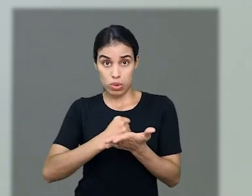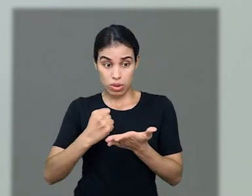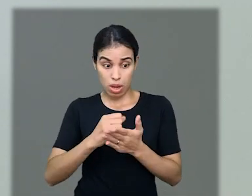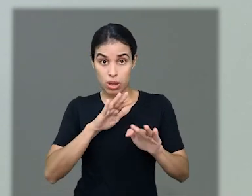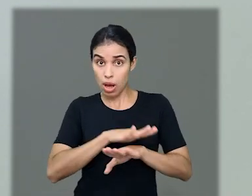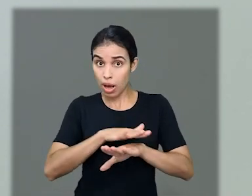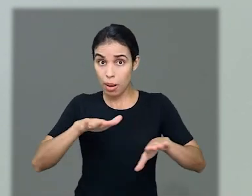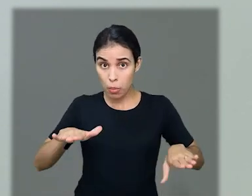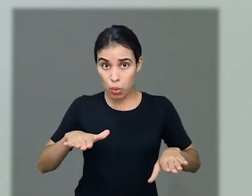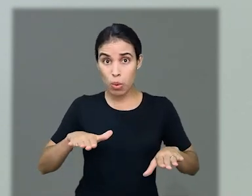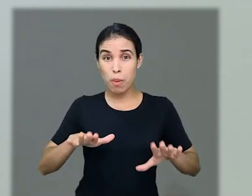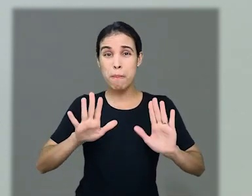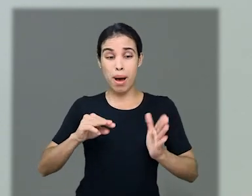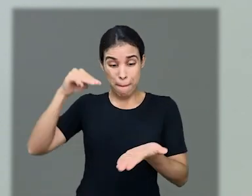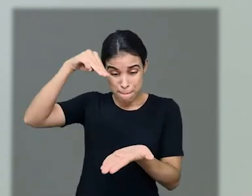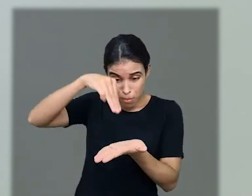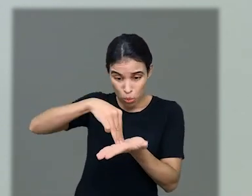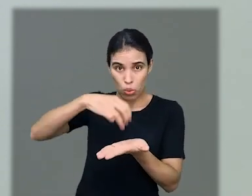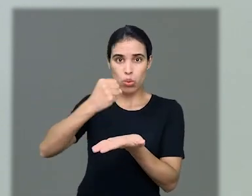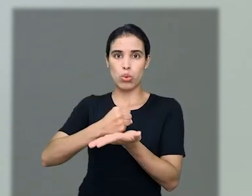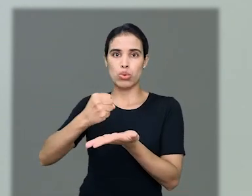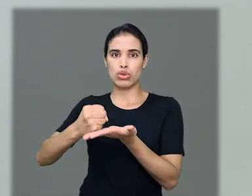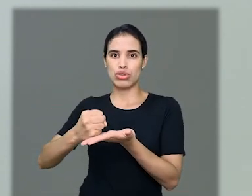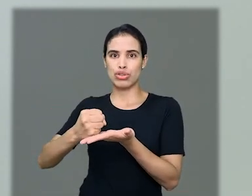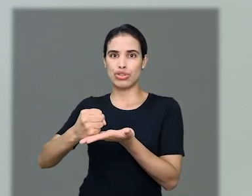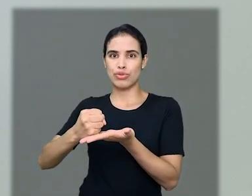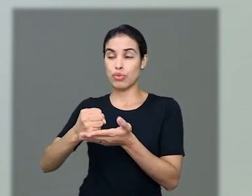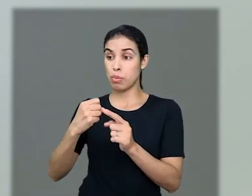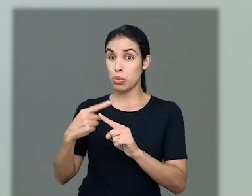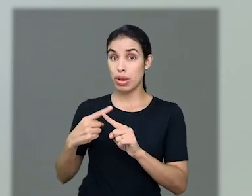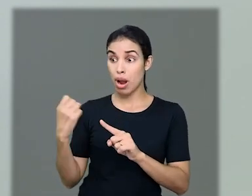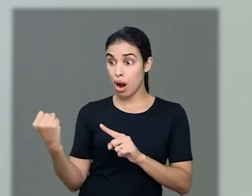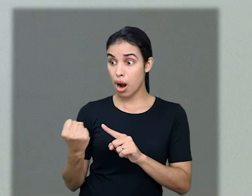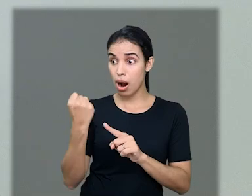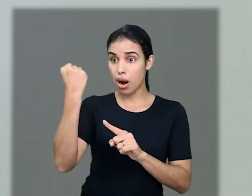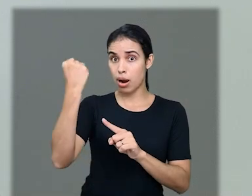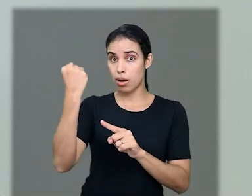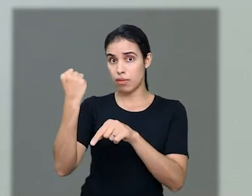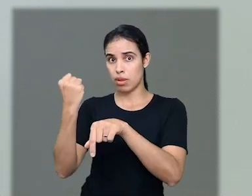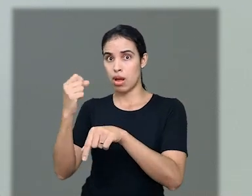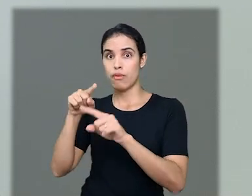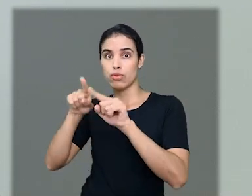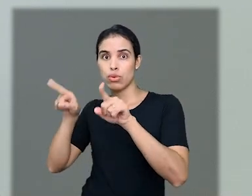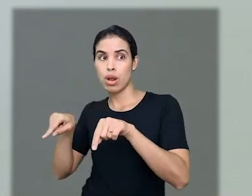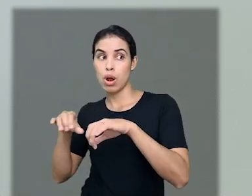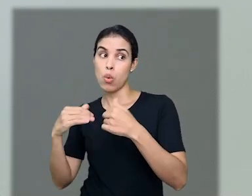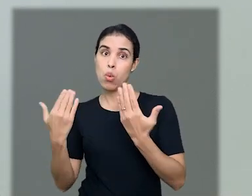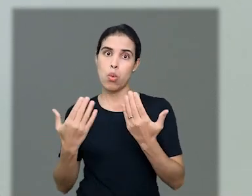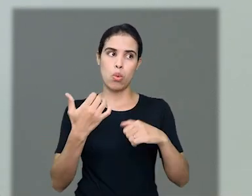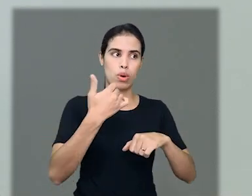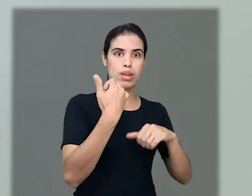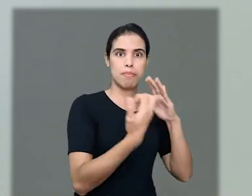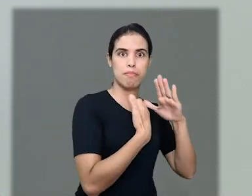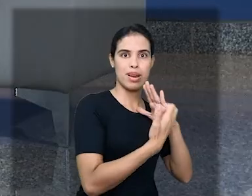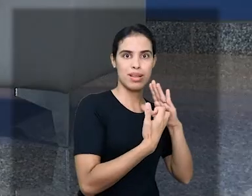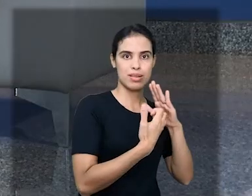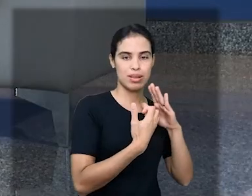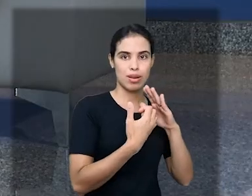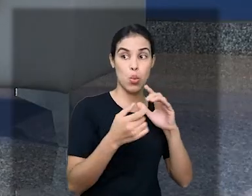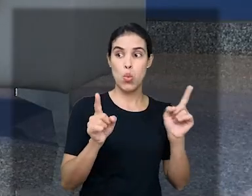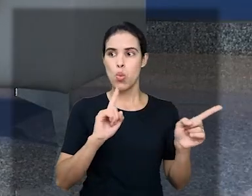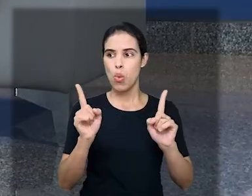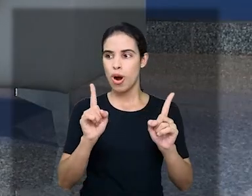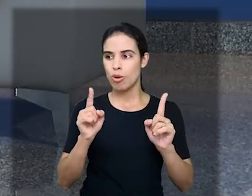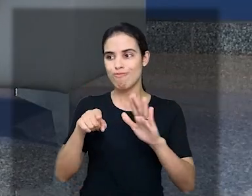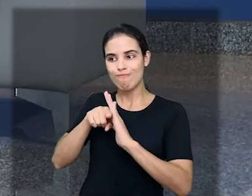contrato de trabalho ocorre por justa causa, que pode vir de algum ato grave cometido pelo empregado ou pelo empregador. E para